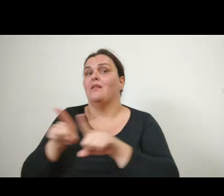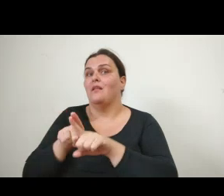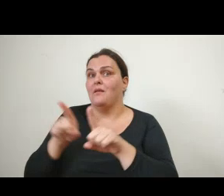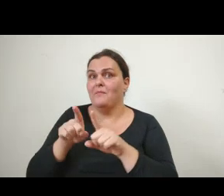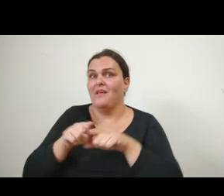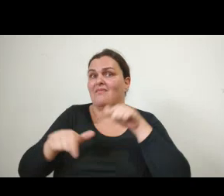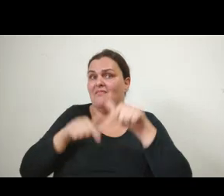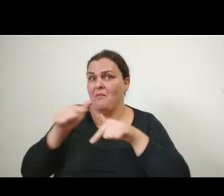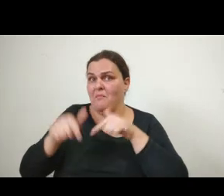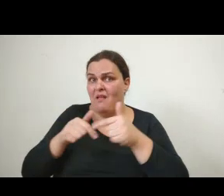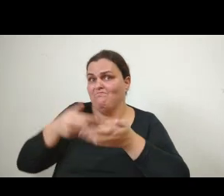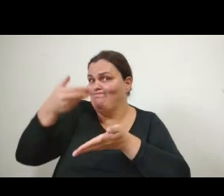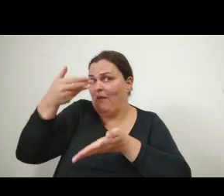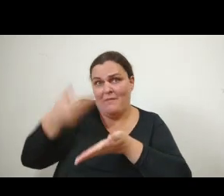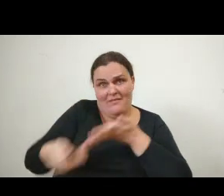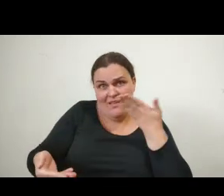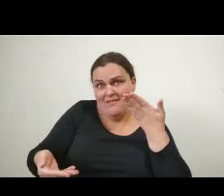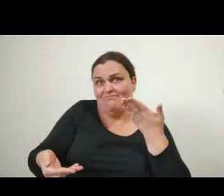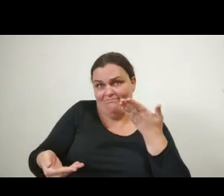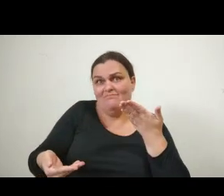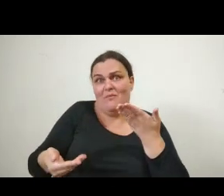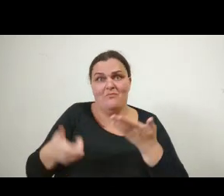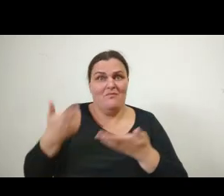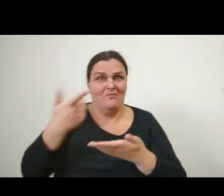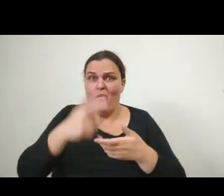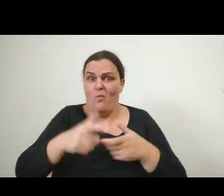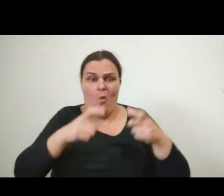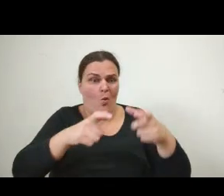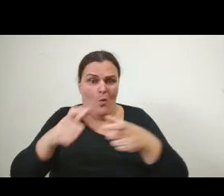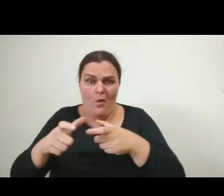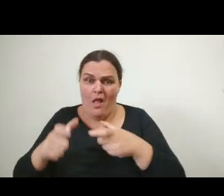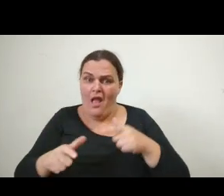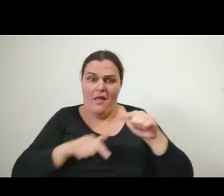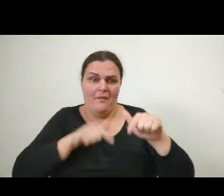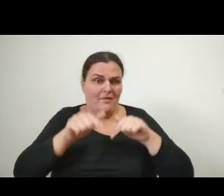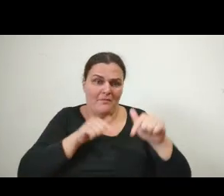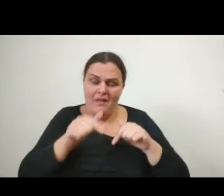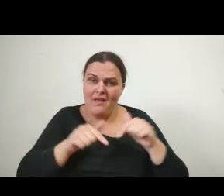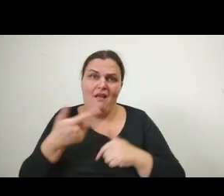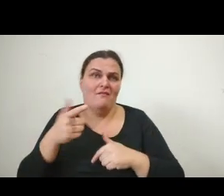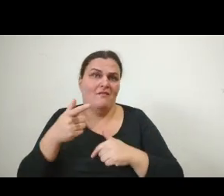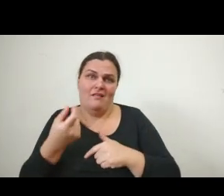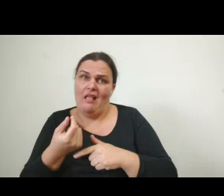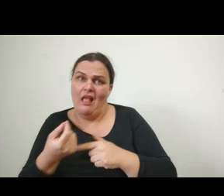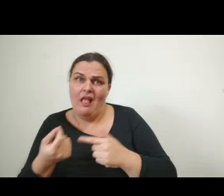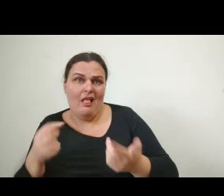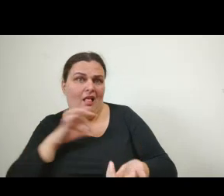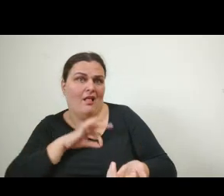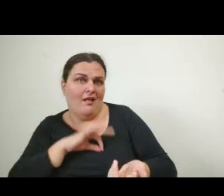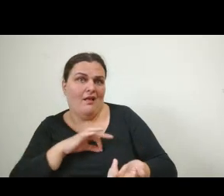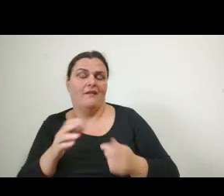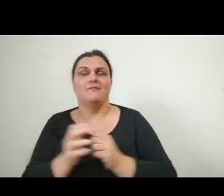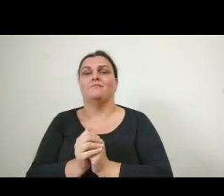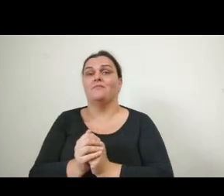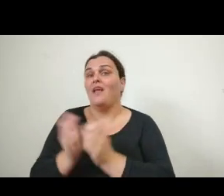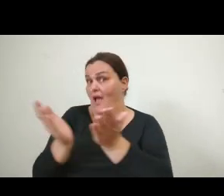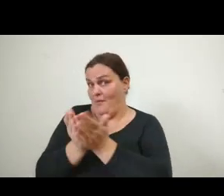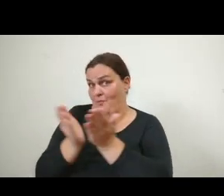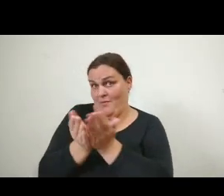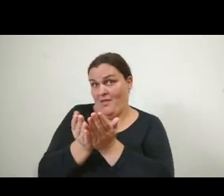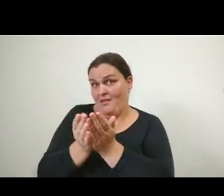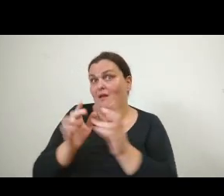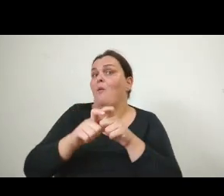são impactos que vão estar associados, inclusive, né, um com o outro, aumento da pobreza,